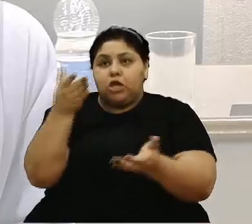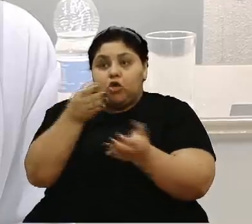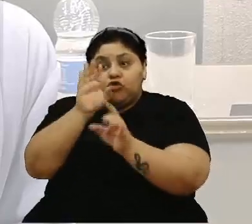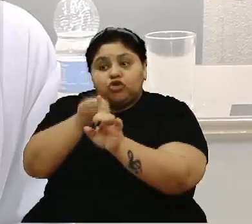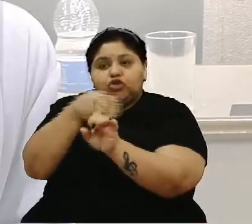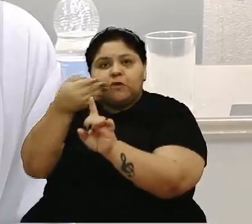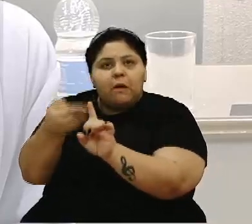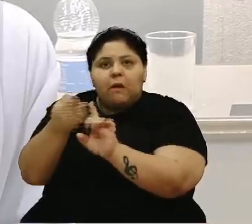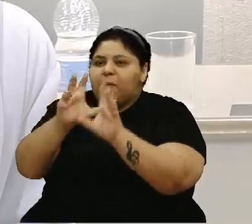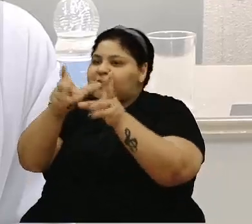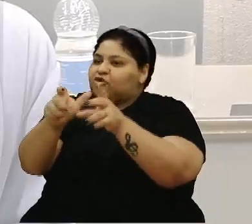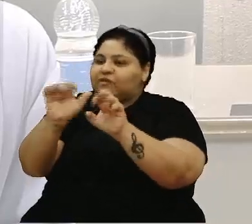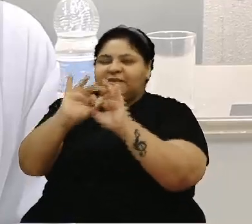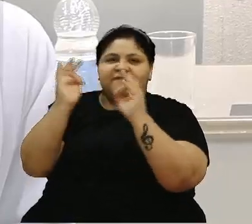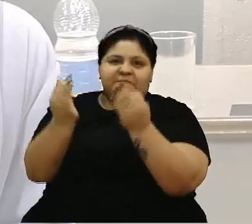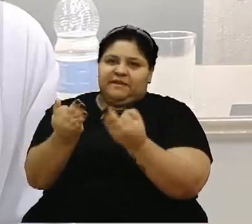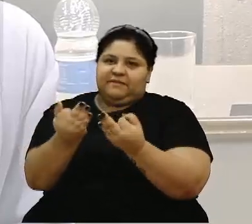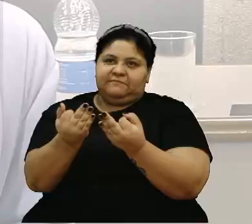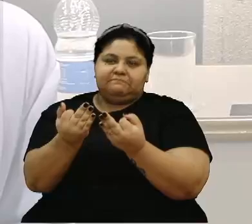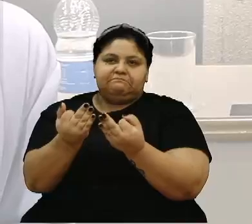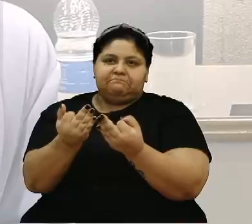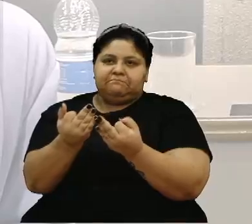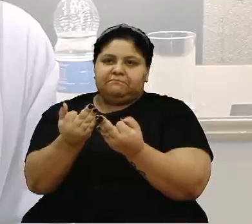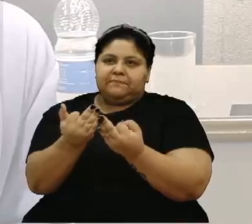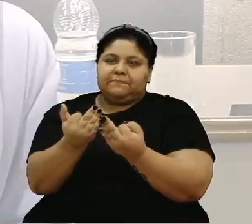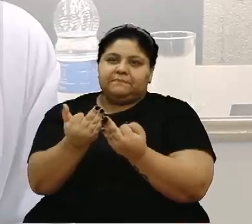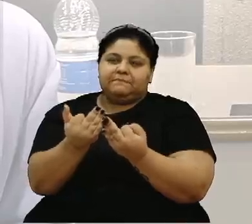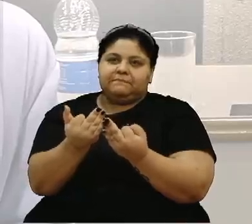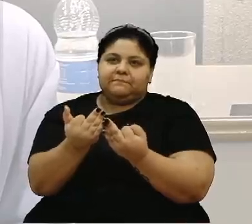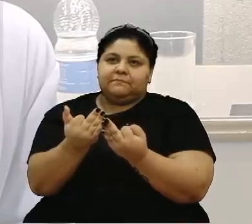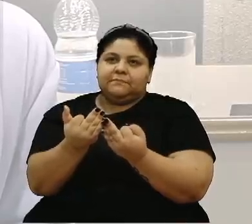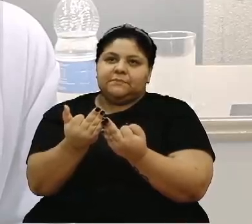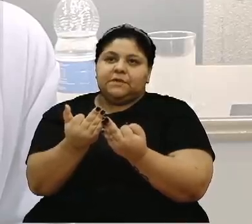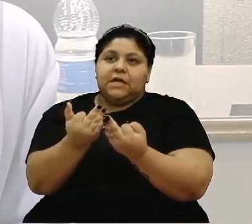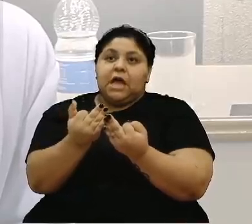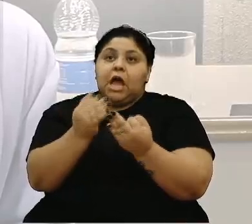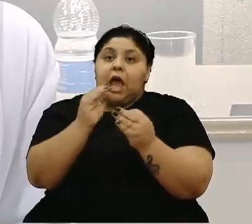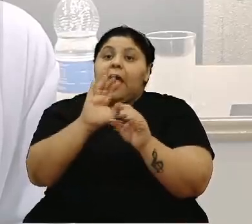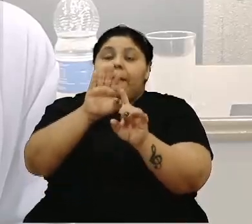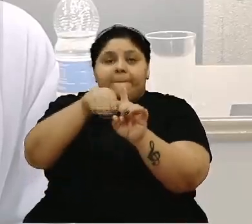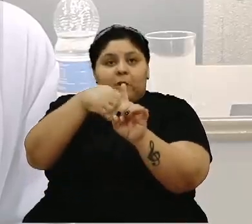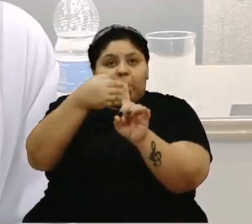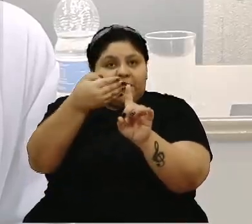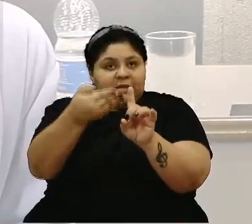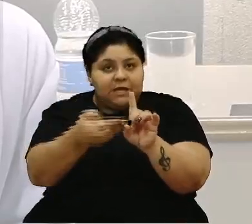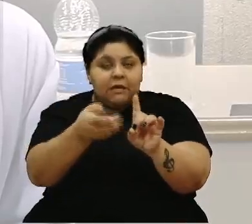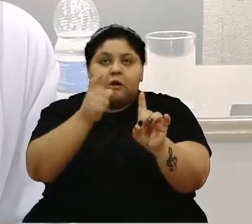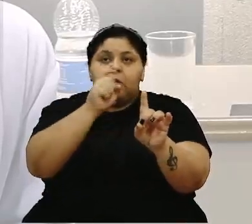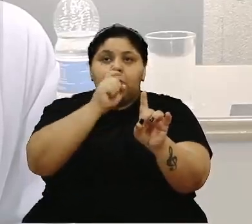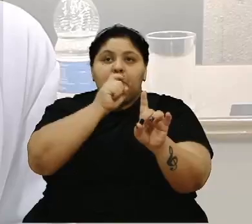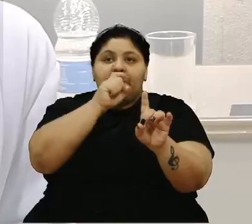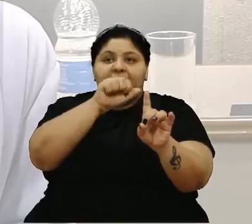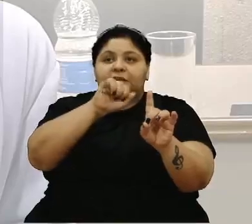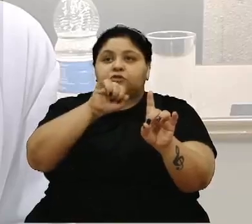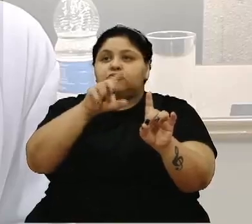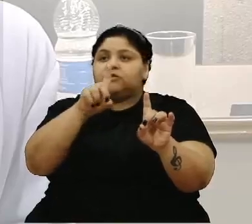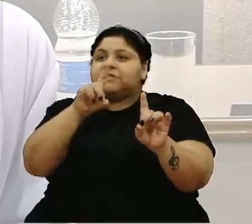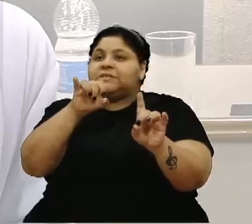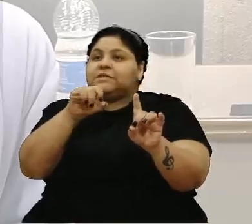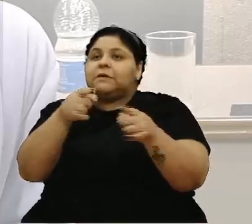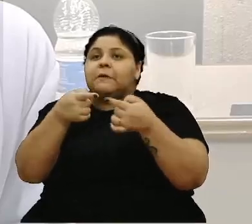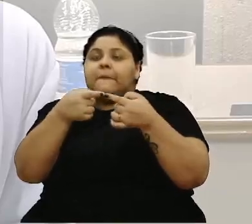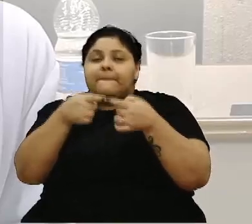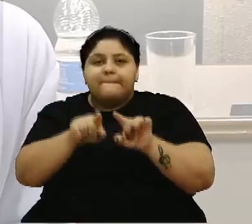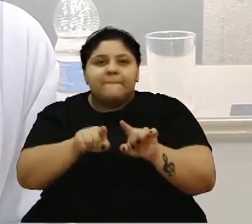é para toda a família, é para o homenageado, pai do Cid, mas especialmente